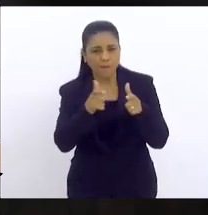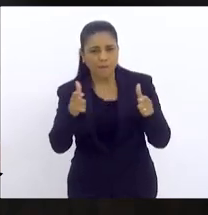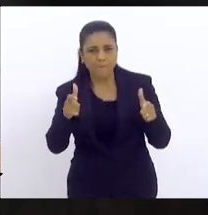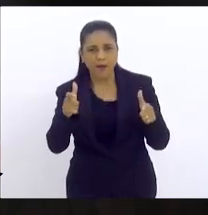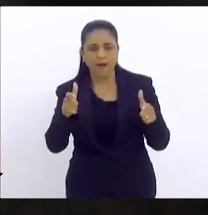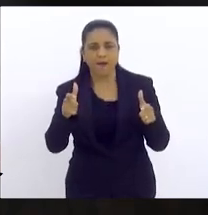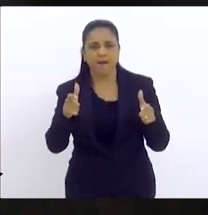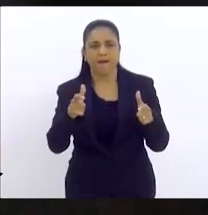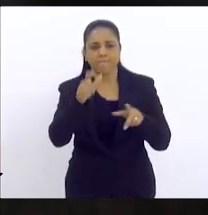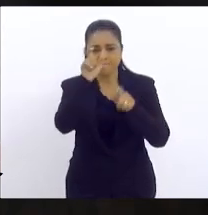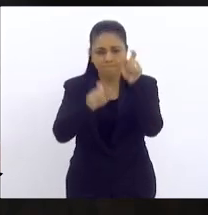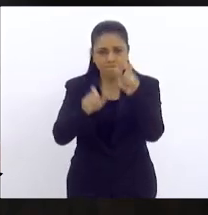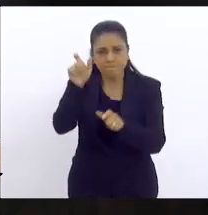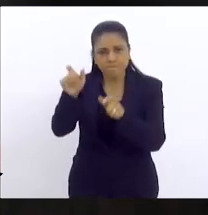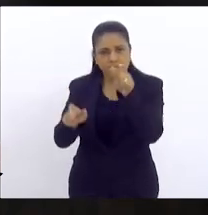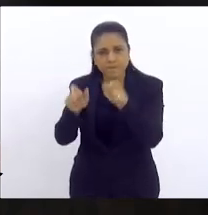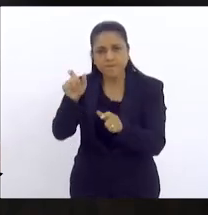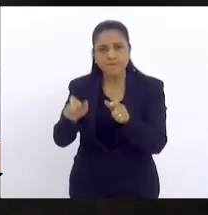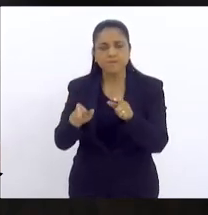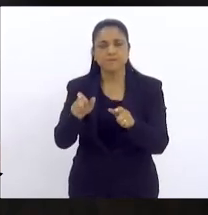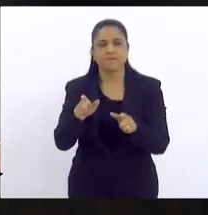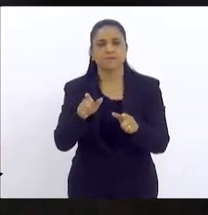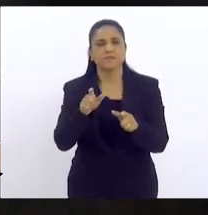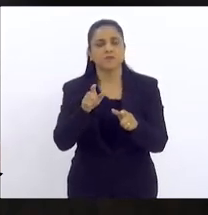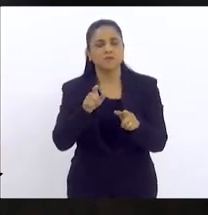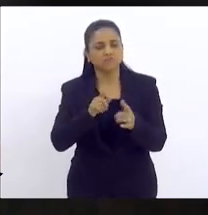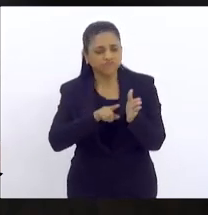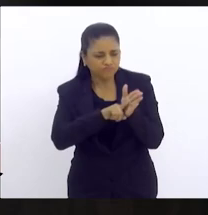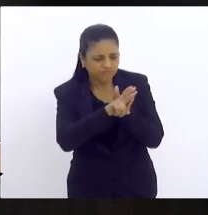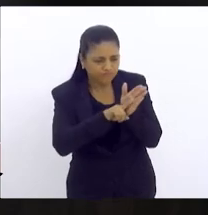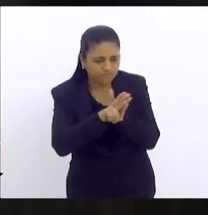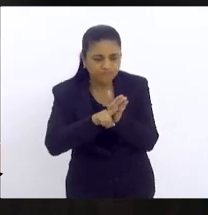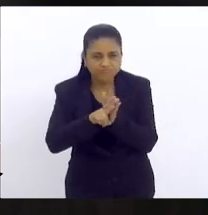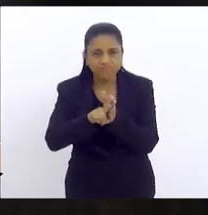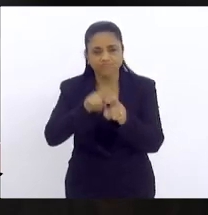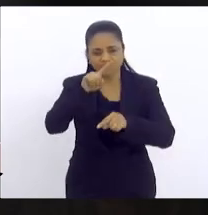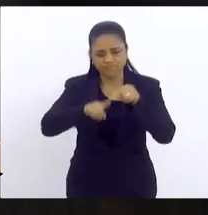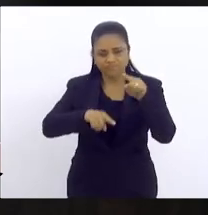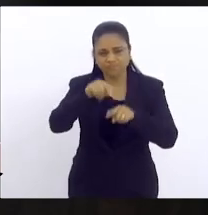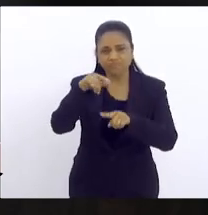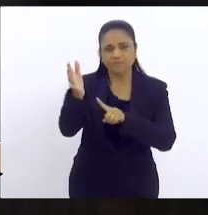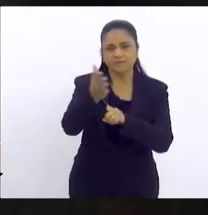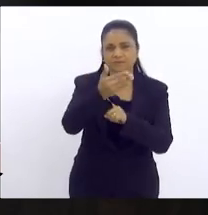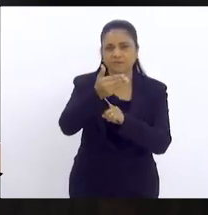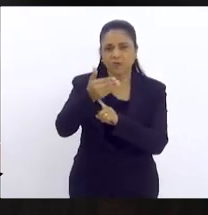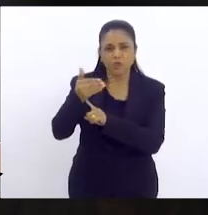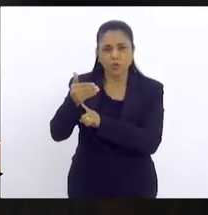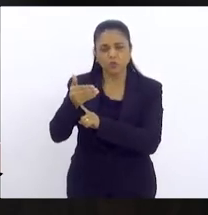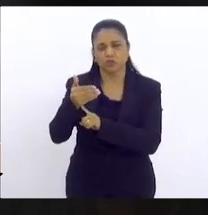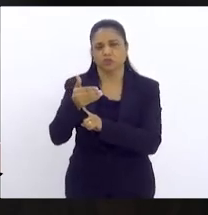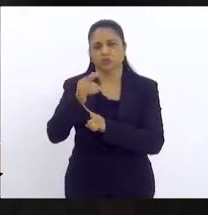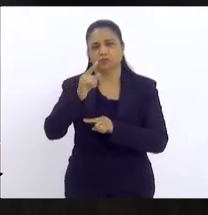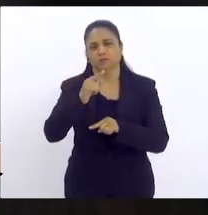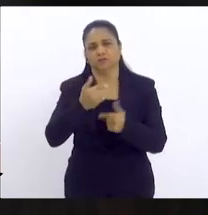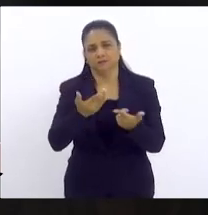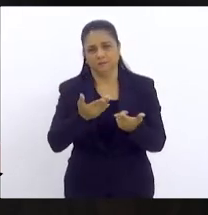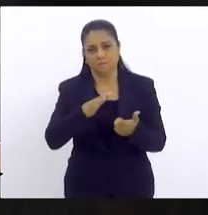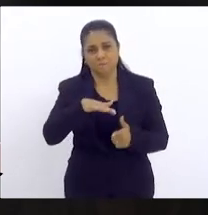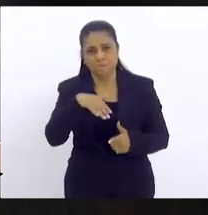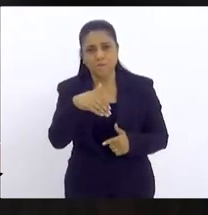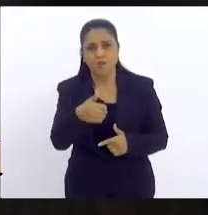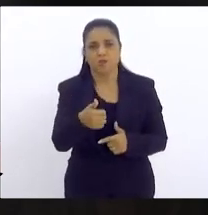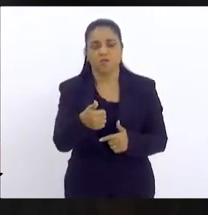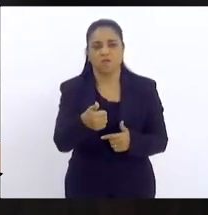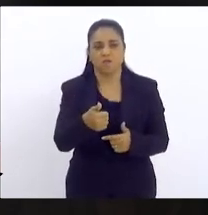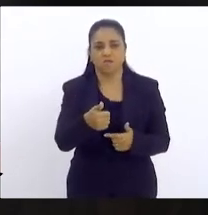civil estaria hoje com o aparato de investigação muito melhor de tecnologia tenho certeza disso e hoje o